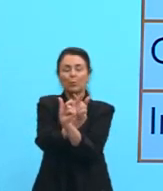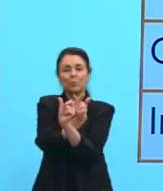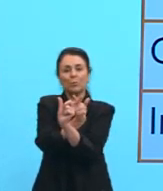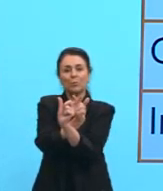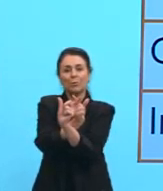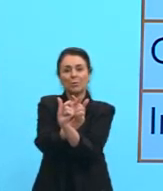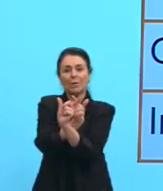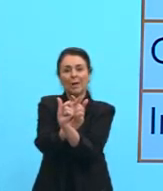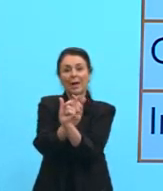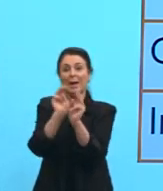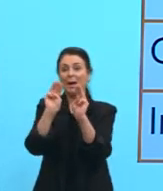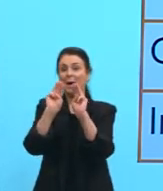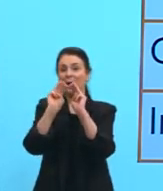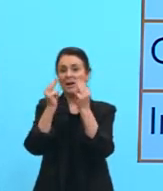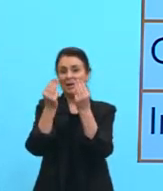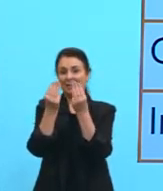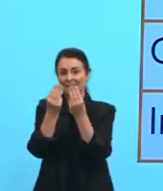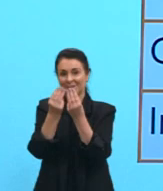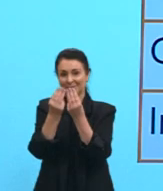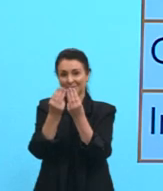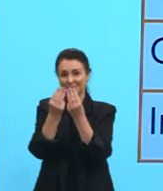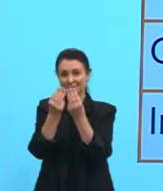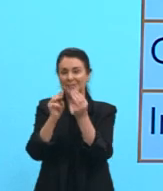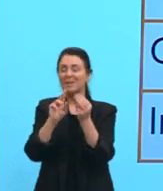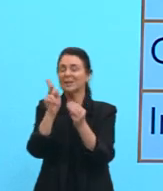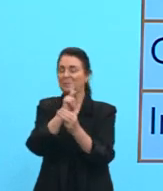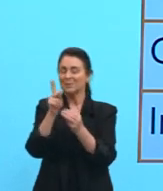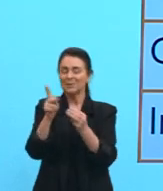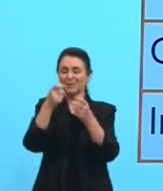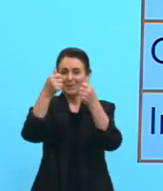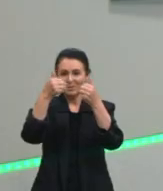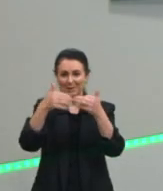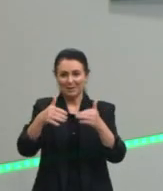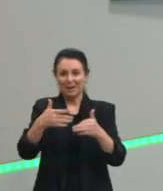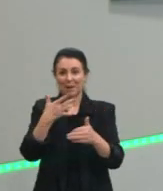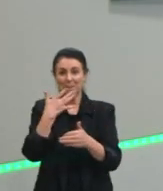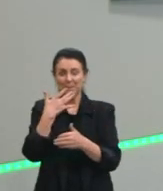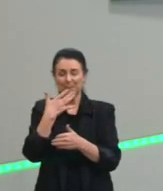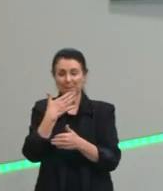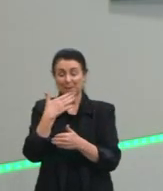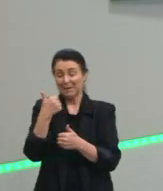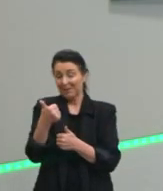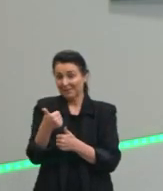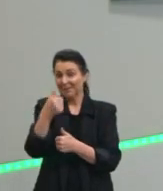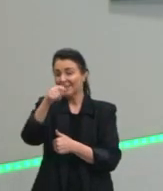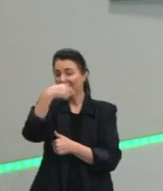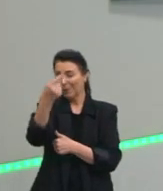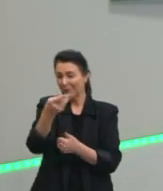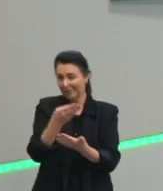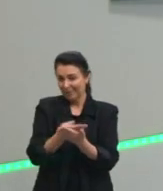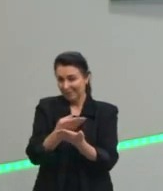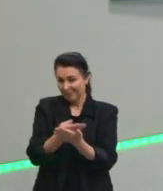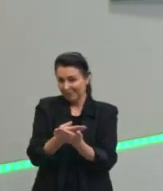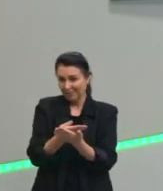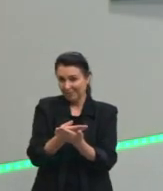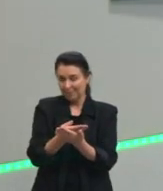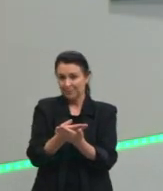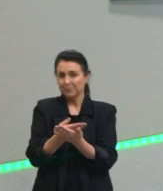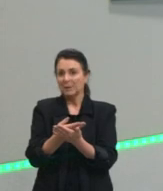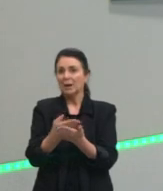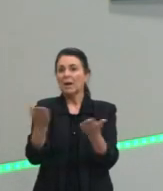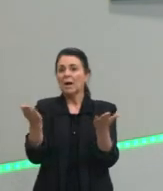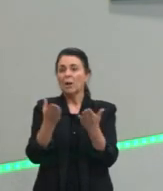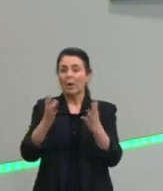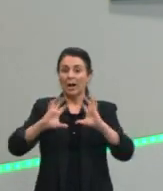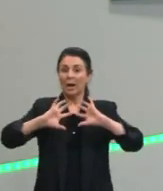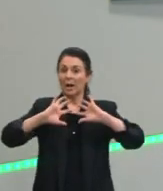frente realmente é a massa que a gente vai conversar melhor nas próximas aulas bom então voltando para aquela questão da bola